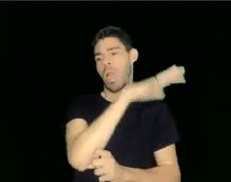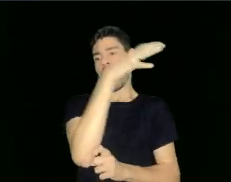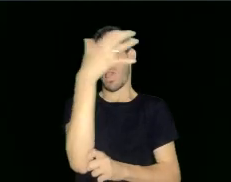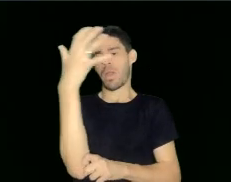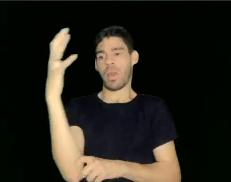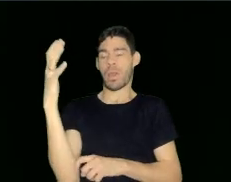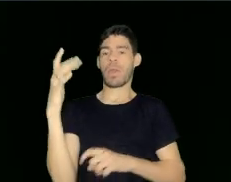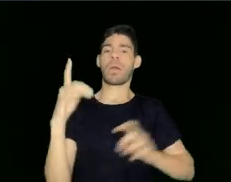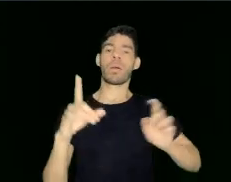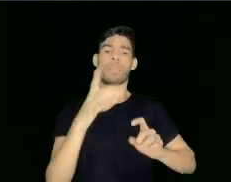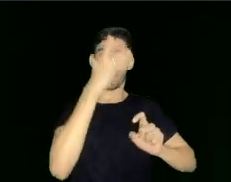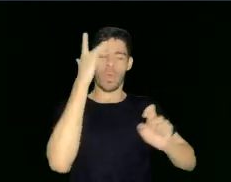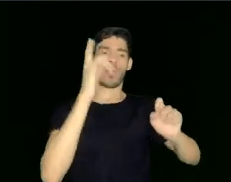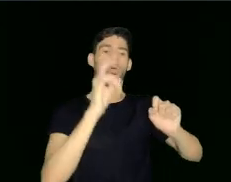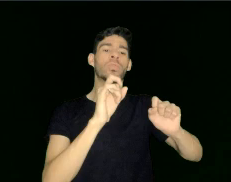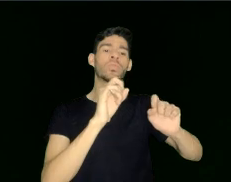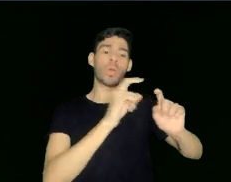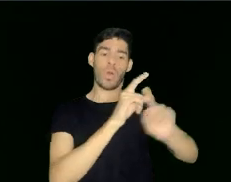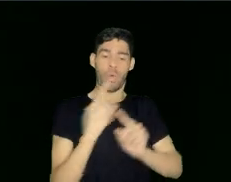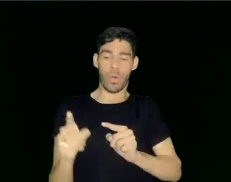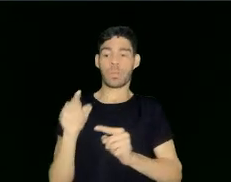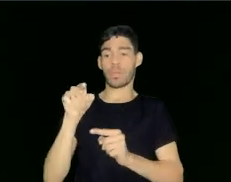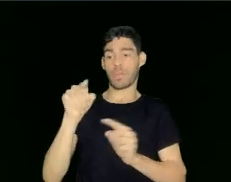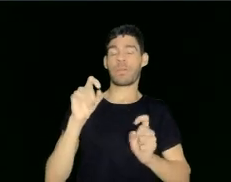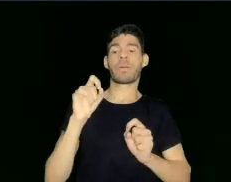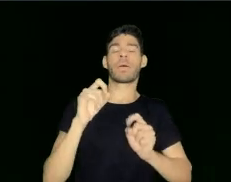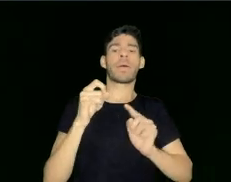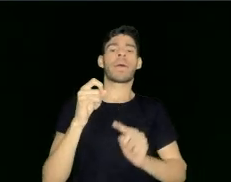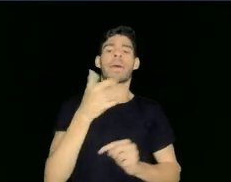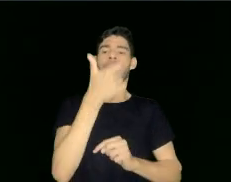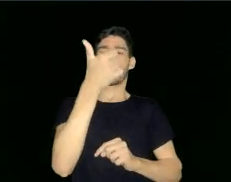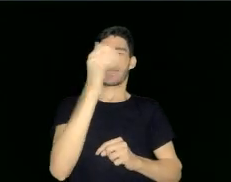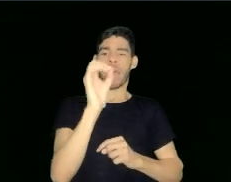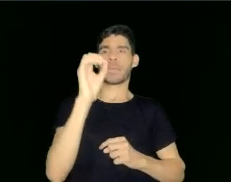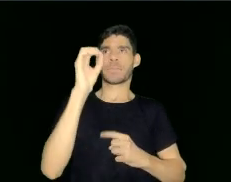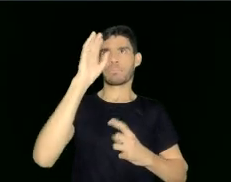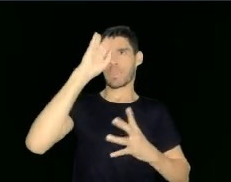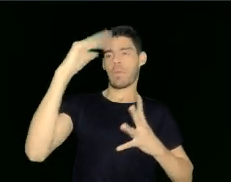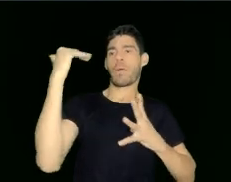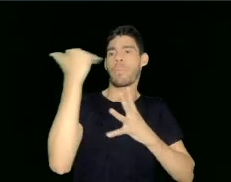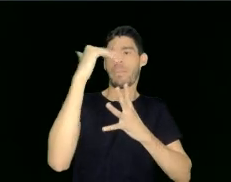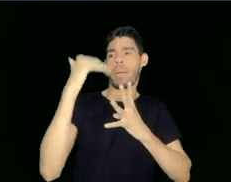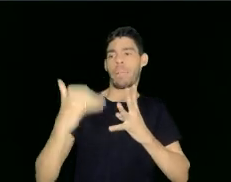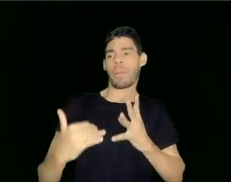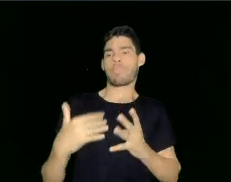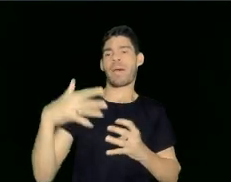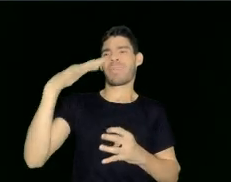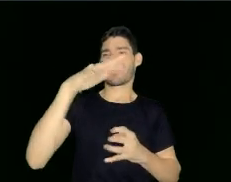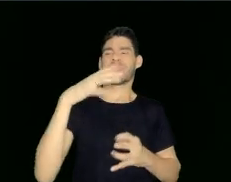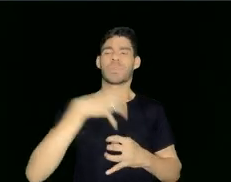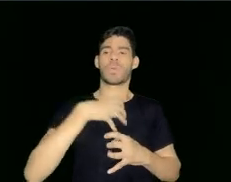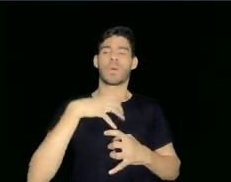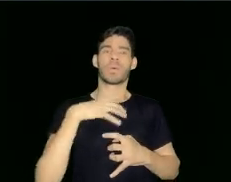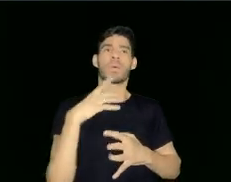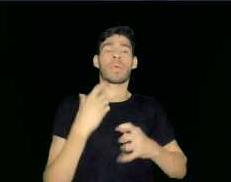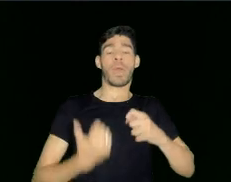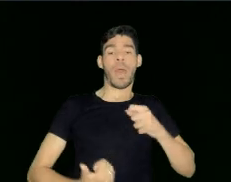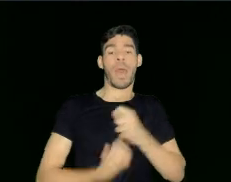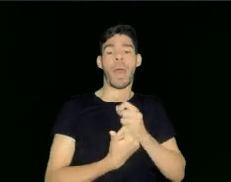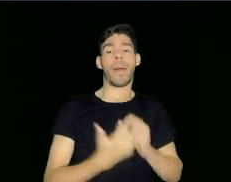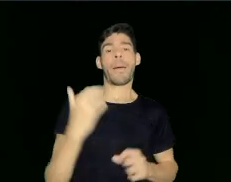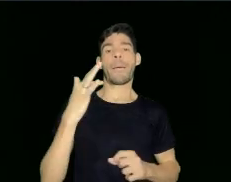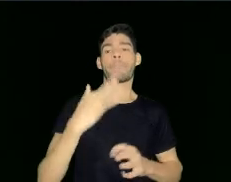para contenção dos infratores ambientais e nos 10 principais pontos ilícitos, com